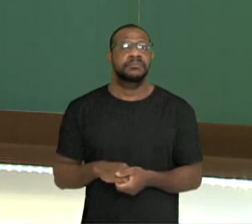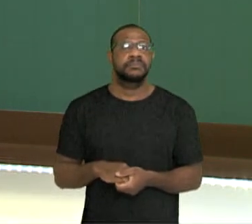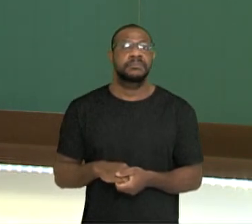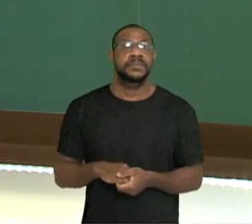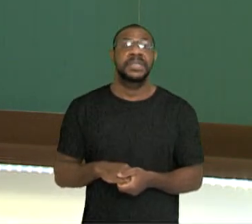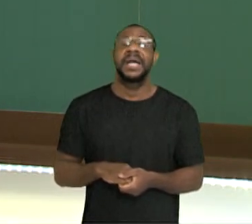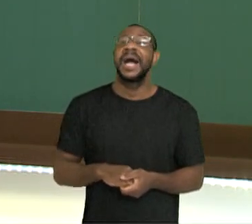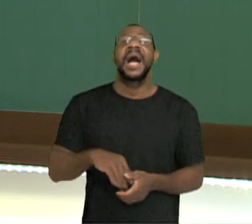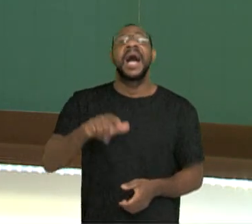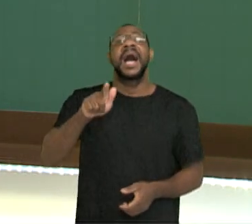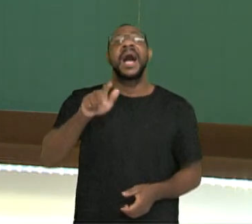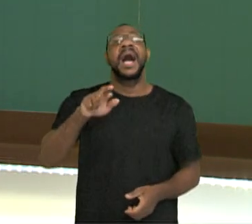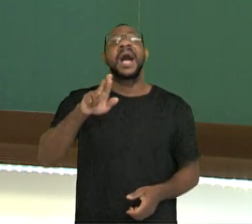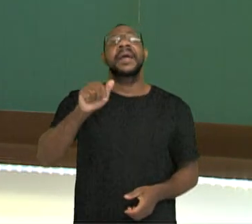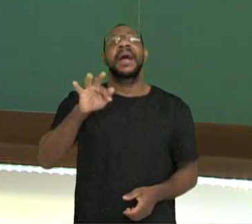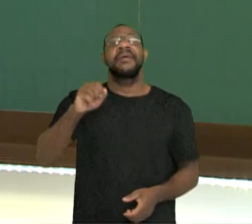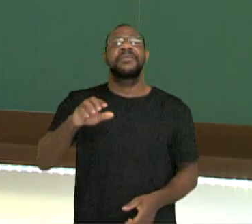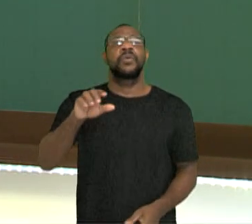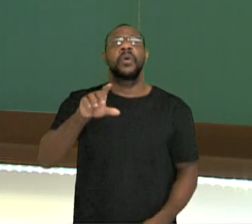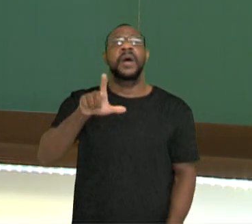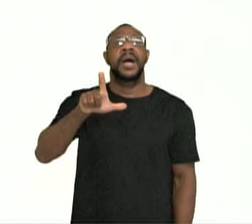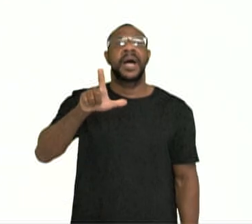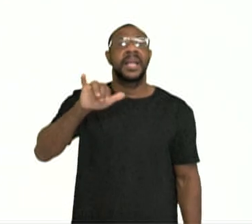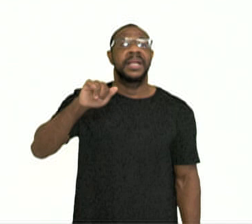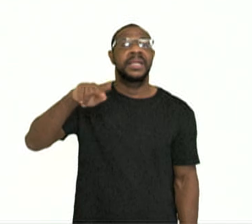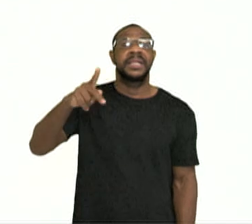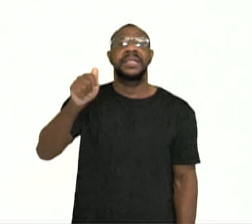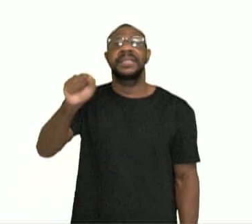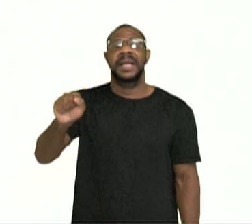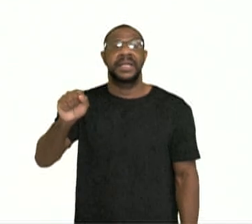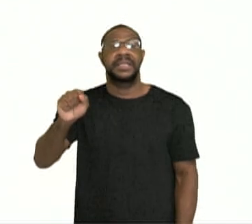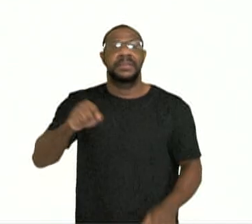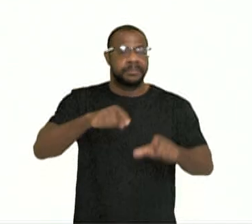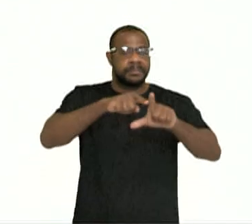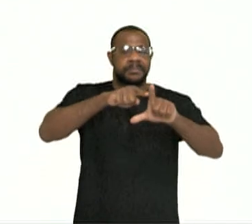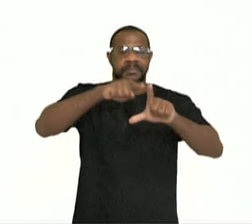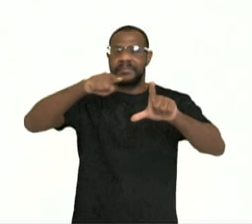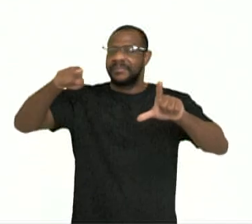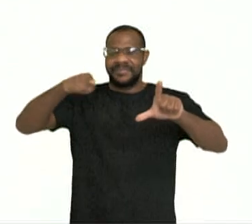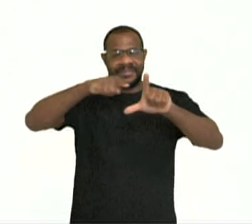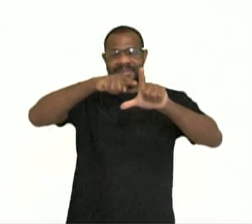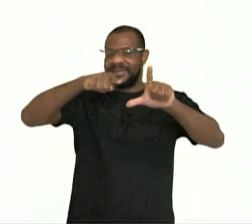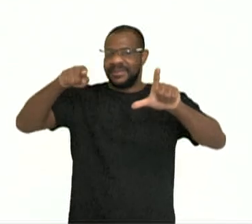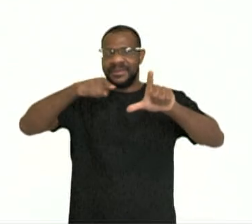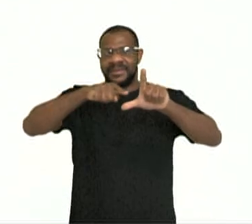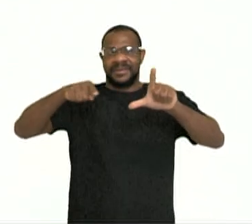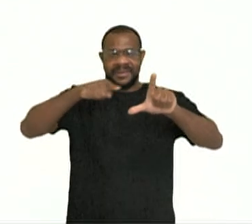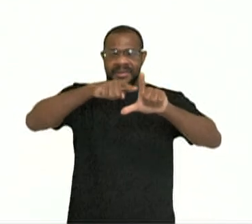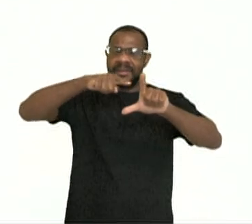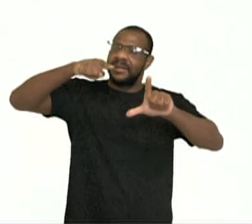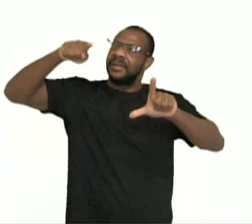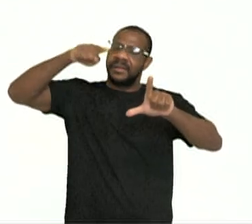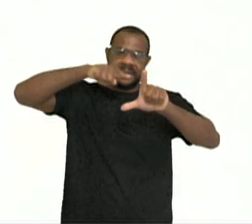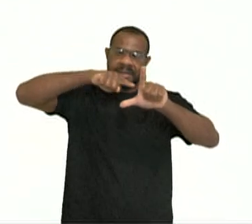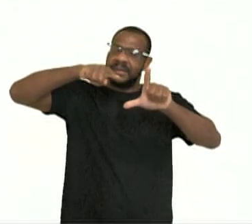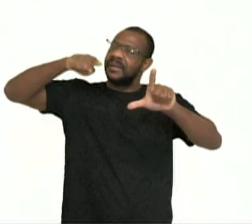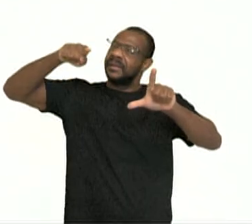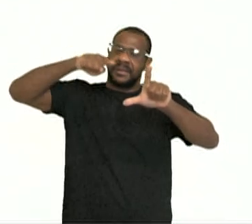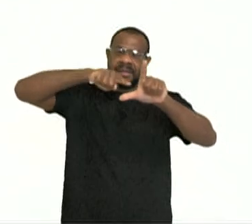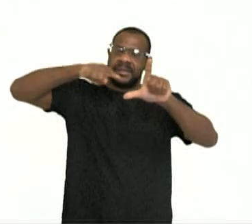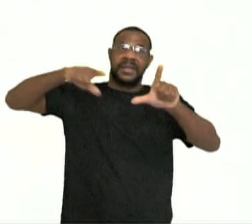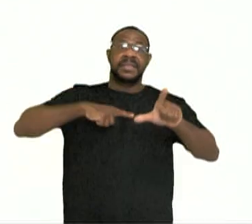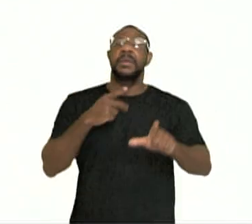E o gráfico de linhas. Observe aqui, ó, este gráfico aqui, olha como as linhas evoluem aqui, ó. Temos